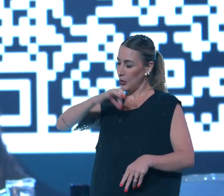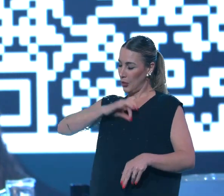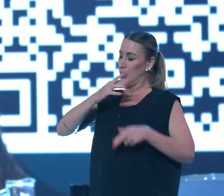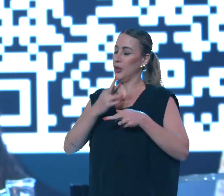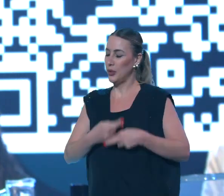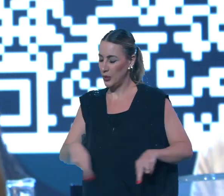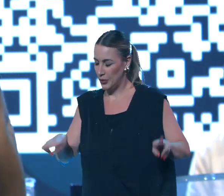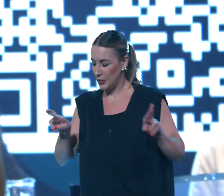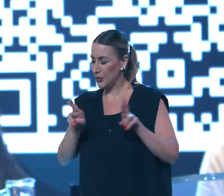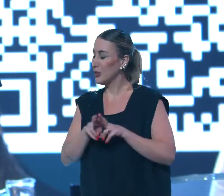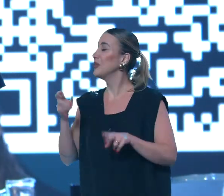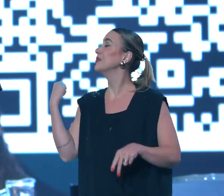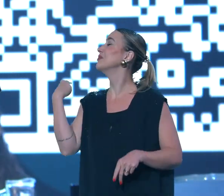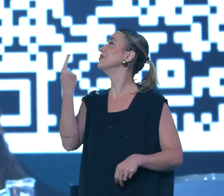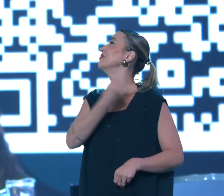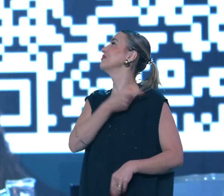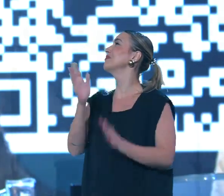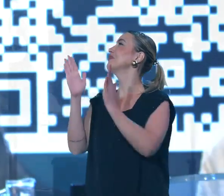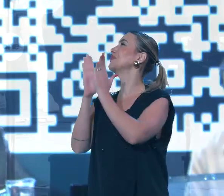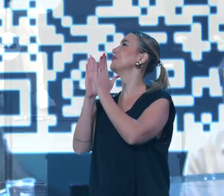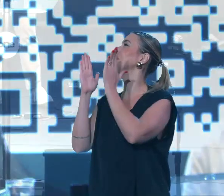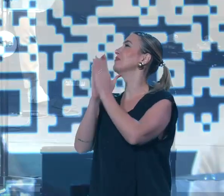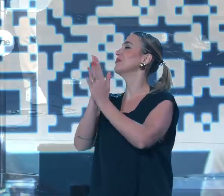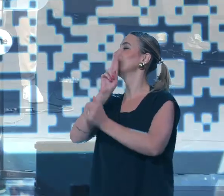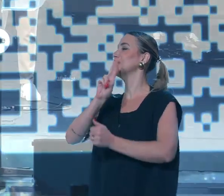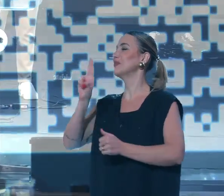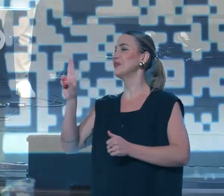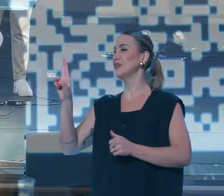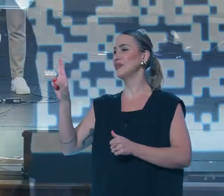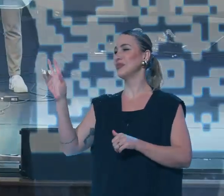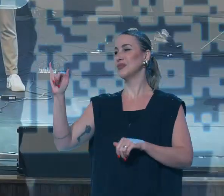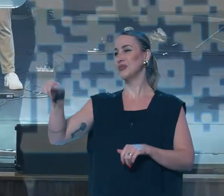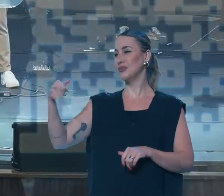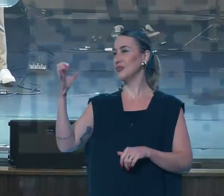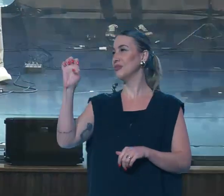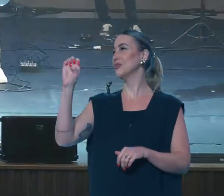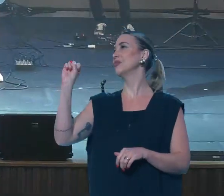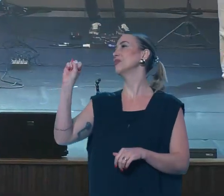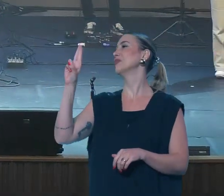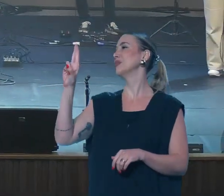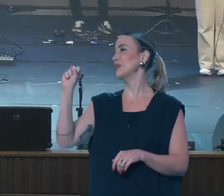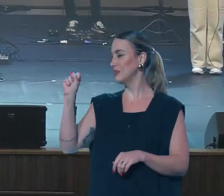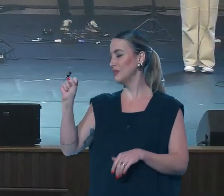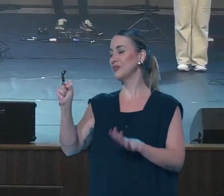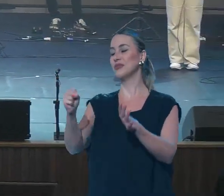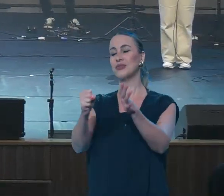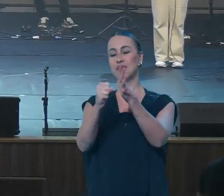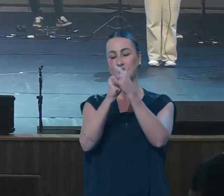No nome de Jesus. Amém. Amém. Amém.